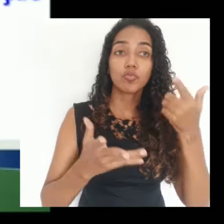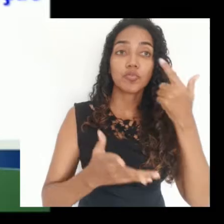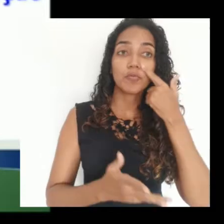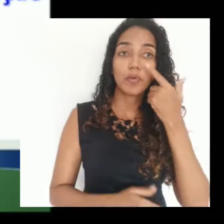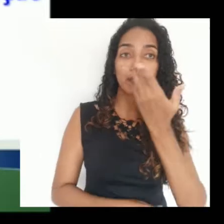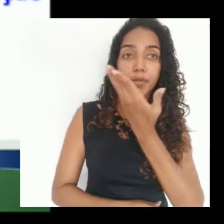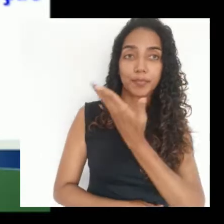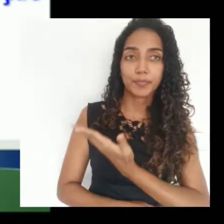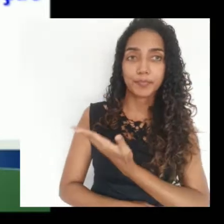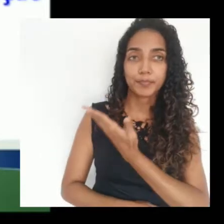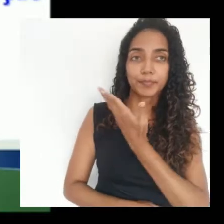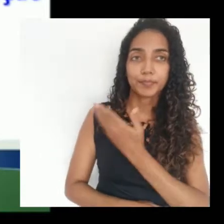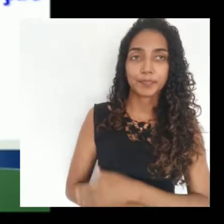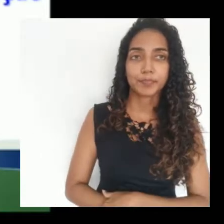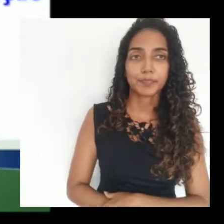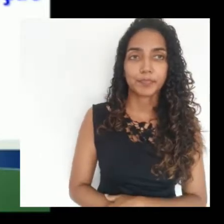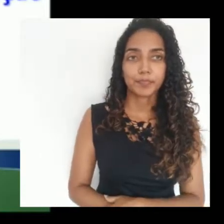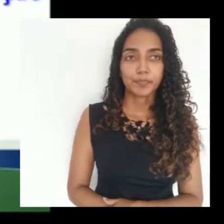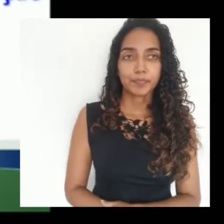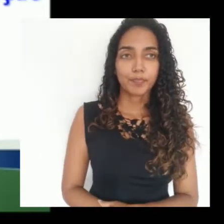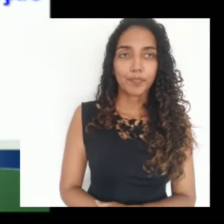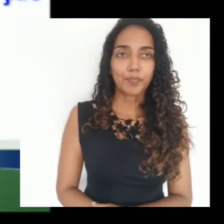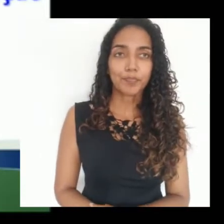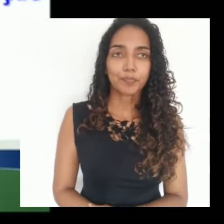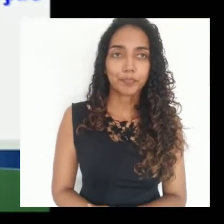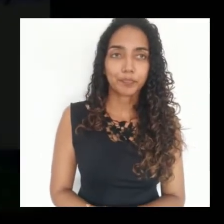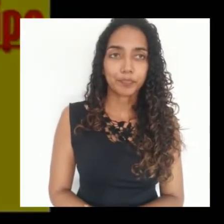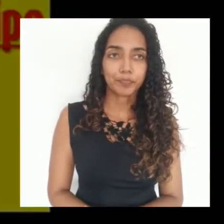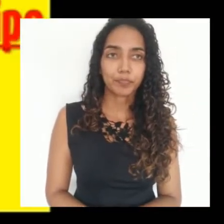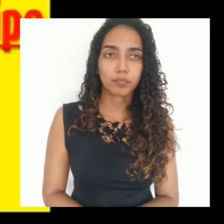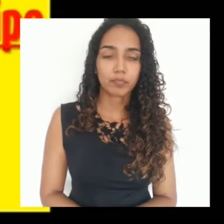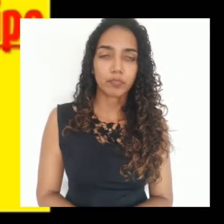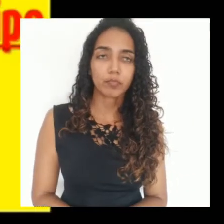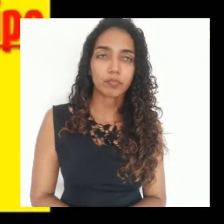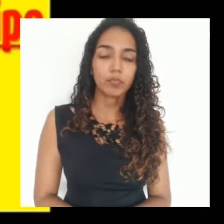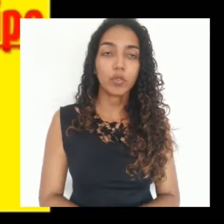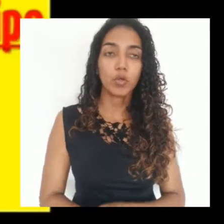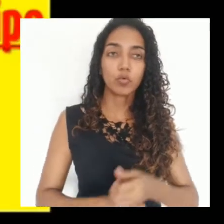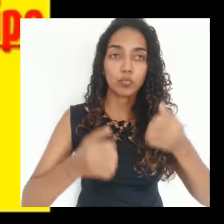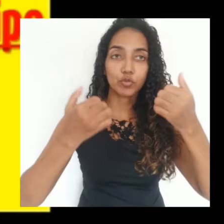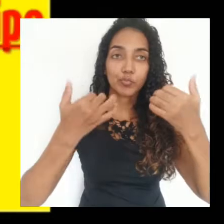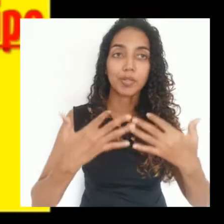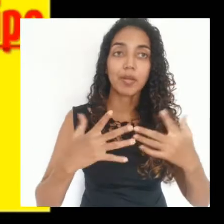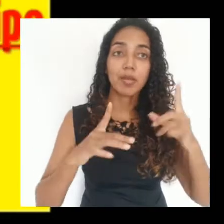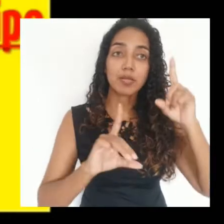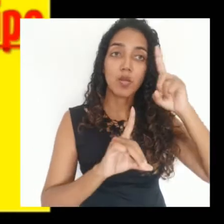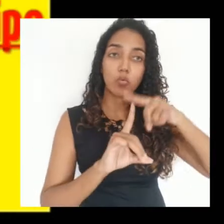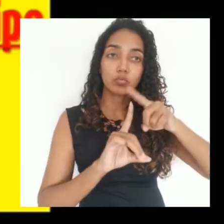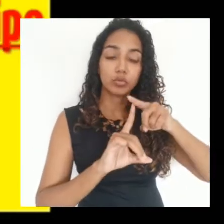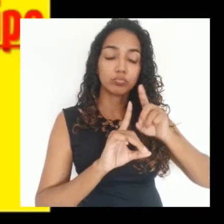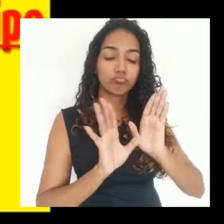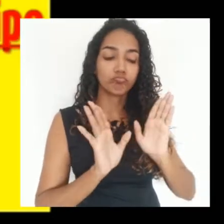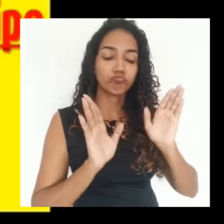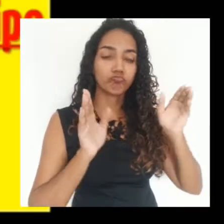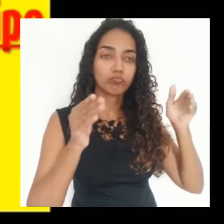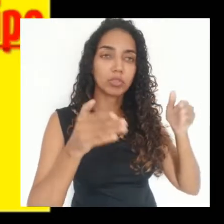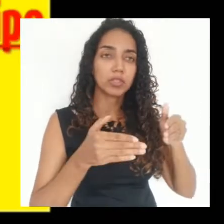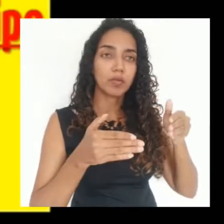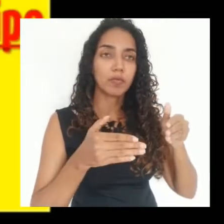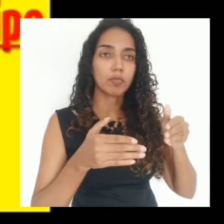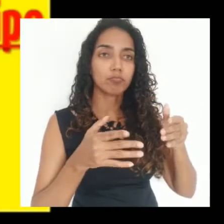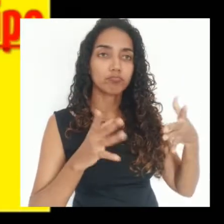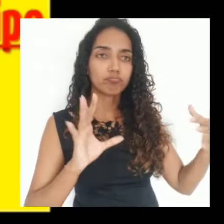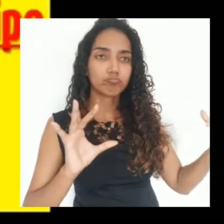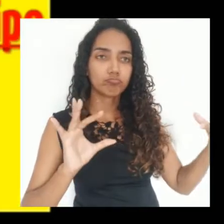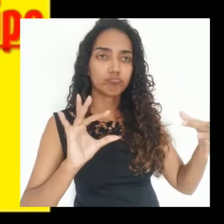agregação e composição. Bom, como eu falei, são tipos especiais de